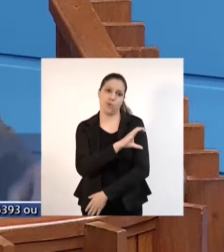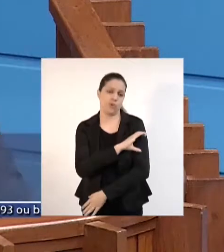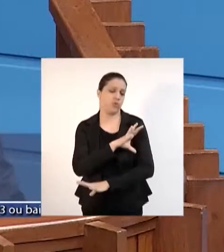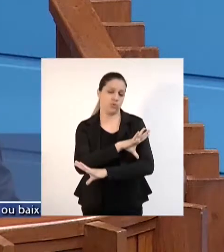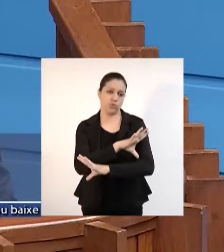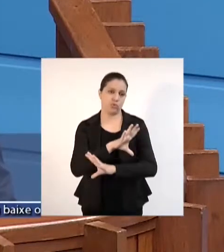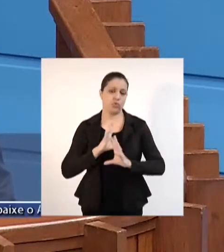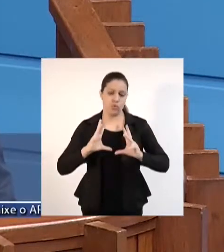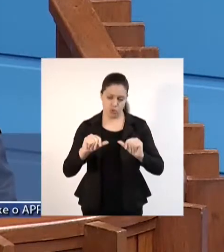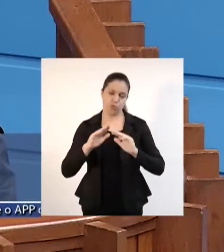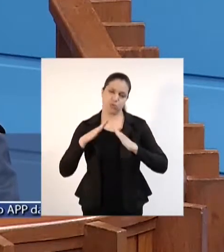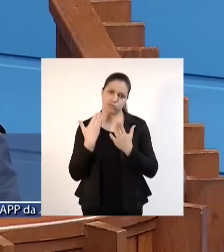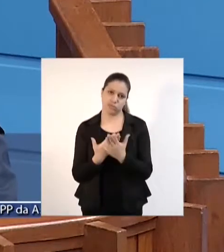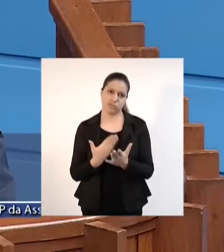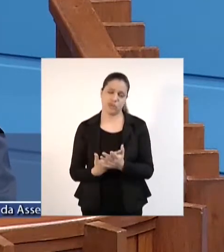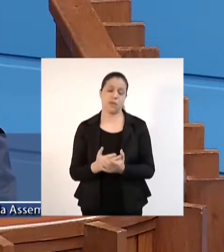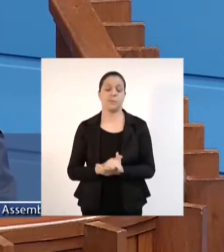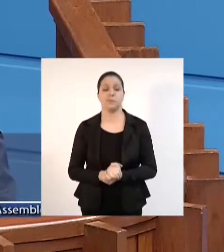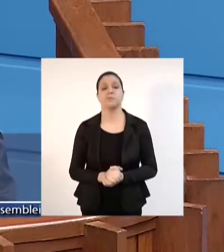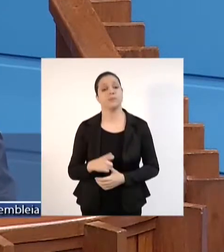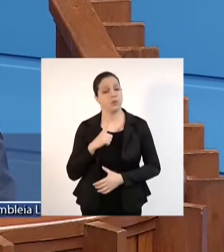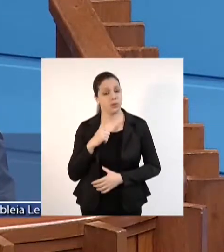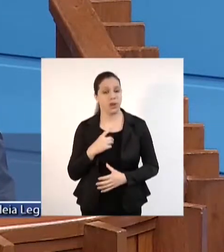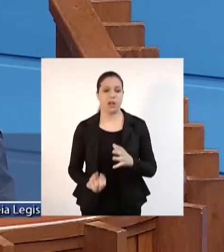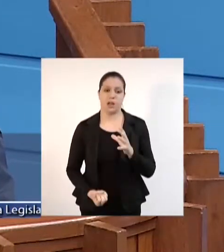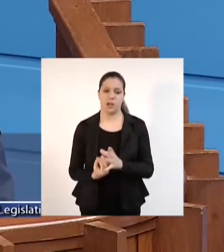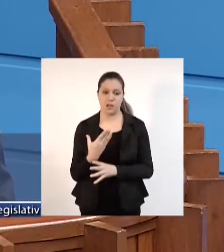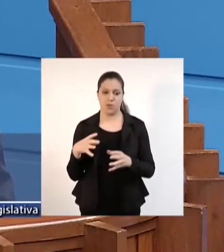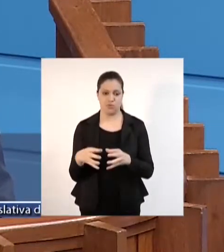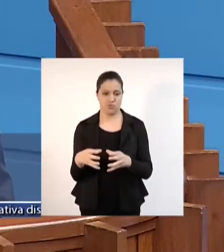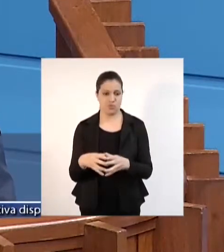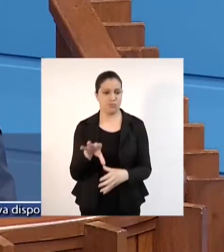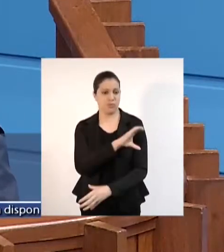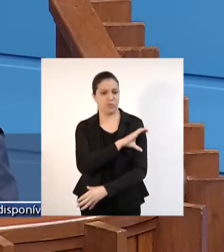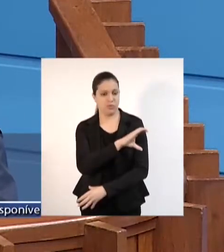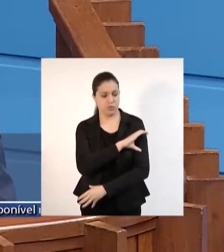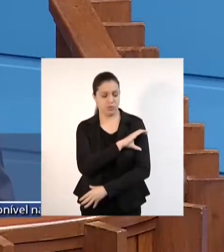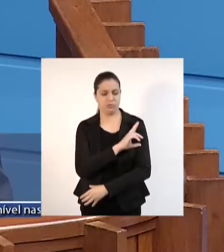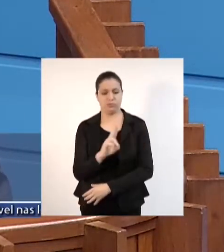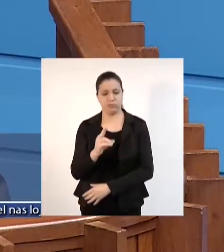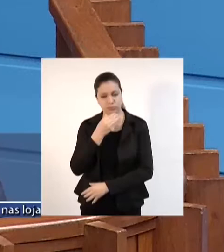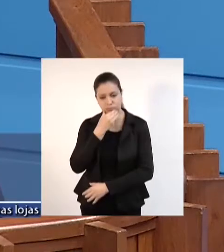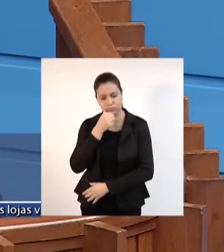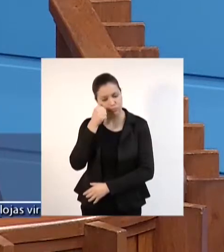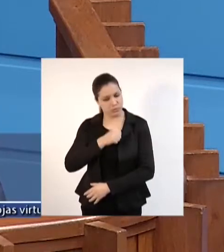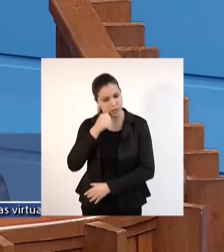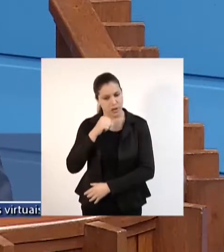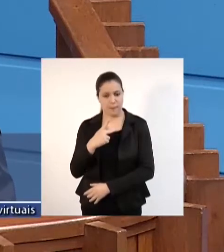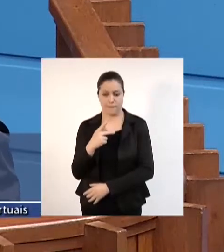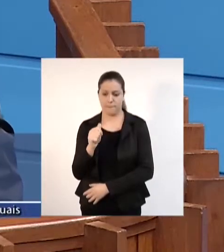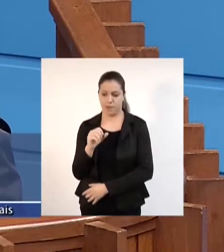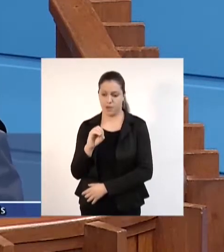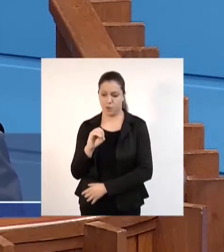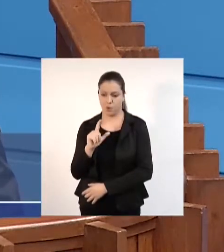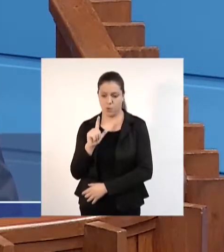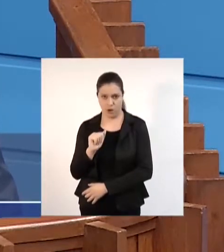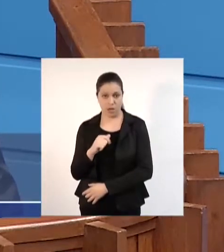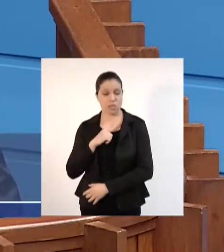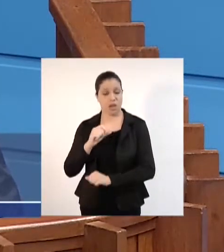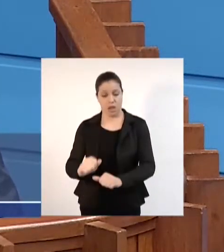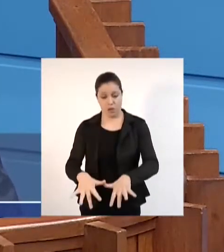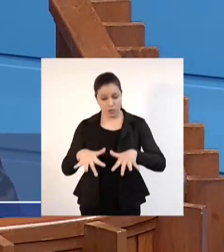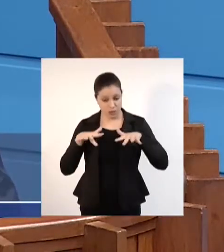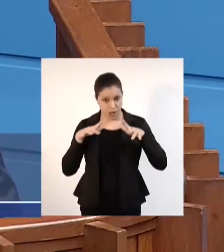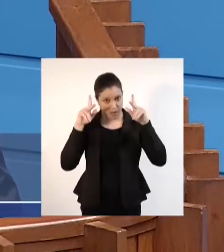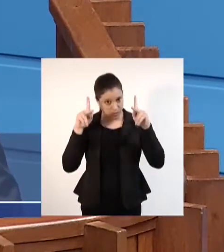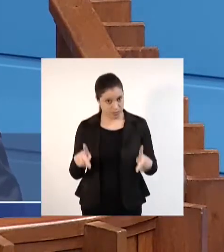que é coordenado muito bem pela Paola, que participou já de inúmeras reuniões e audiências públicas que fizemos aqui nessa